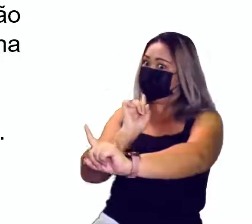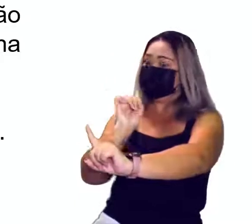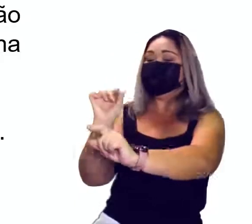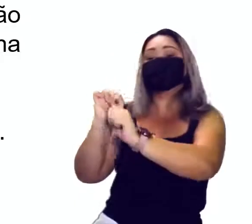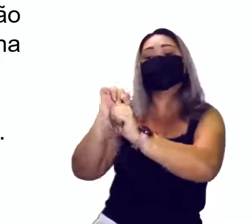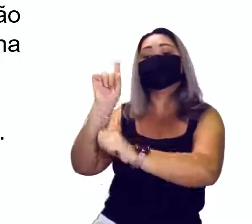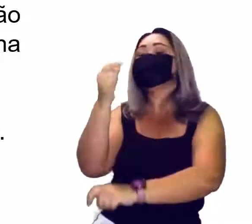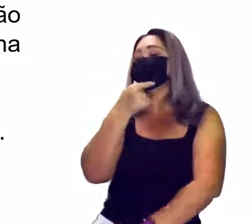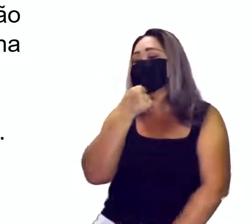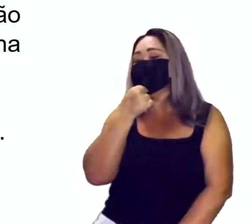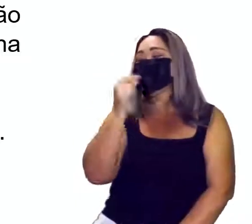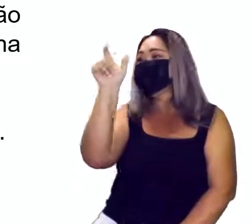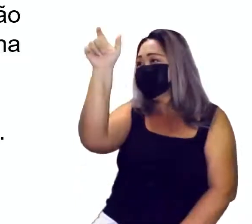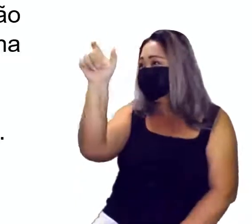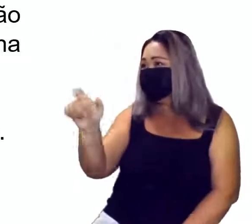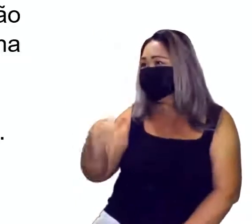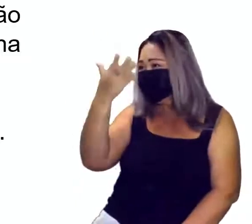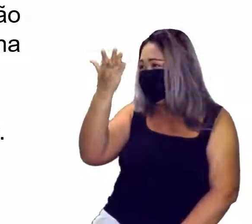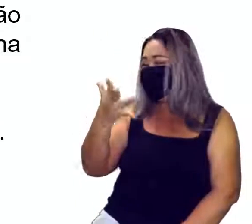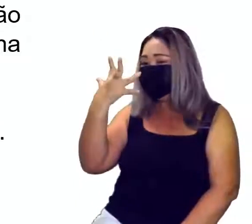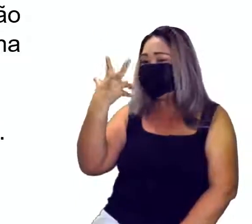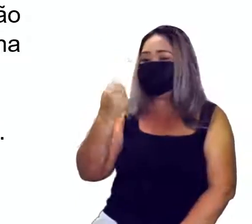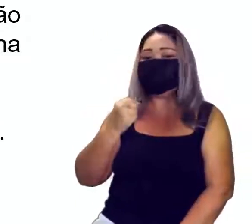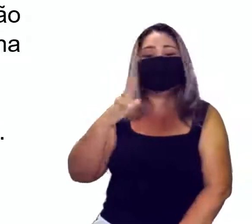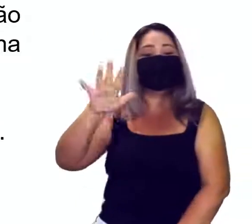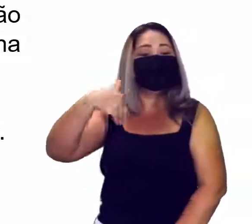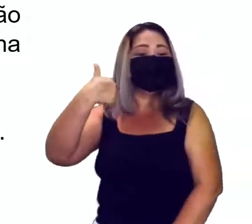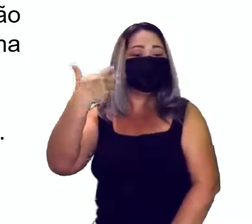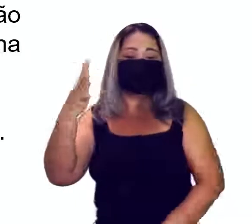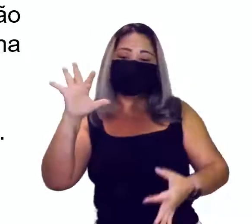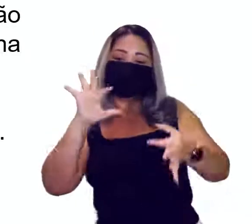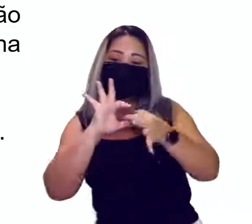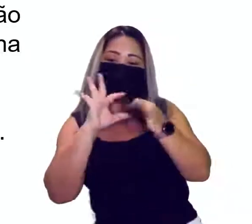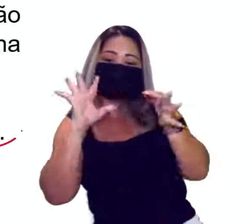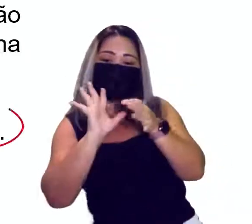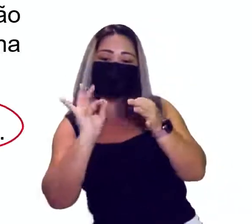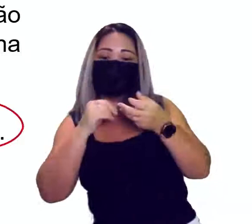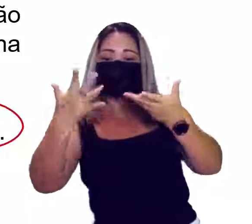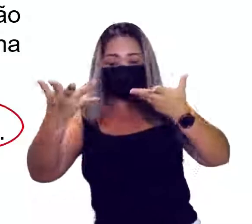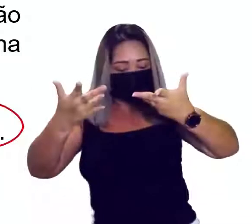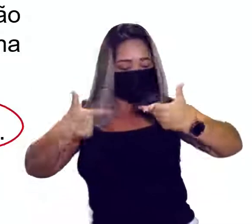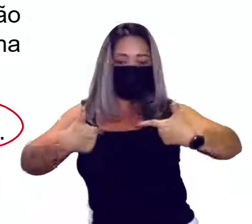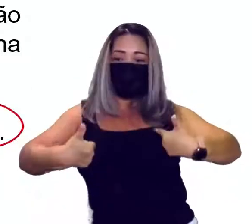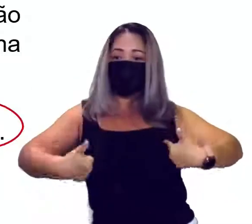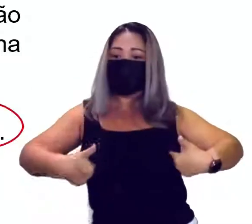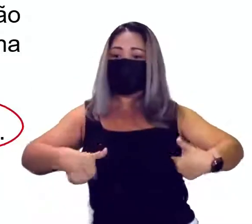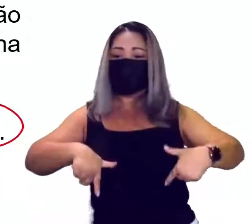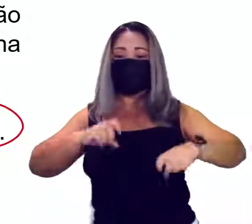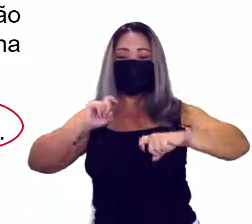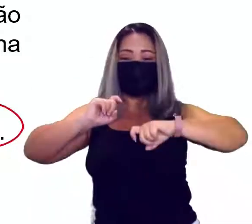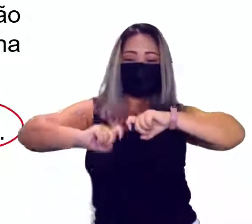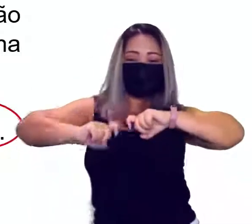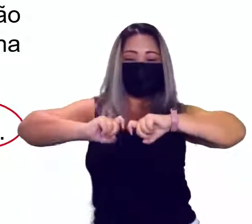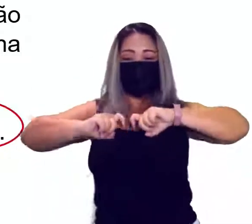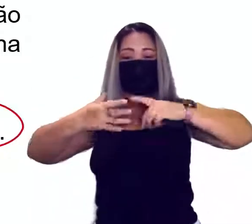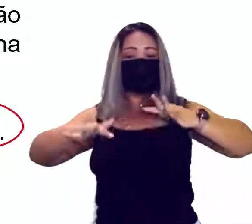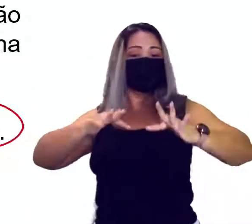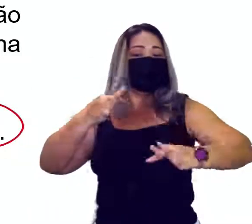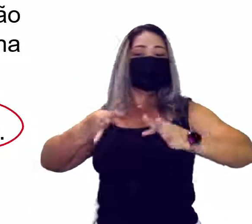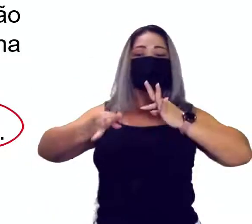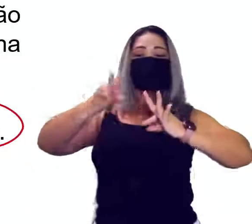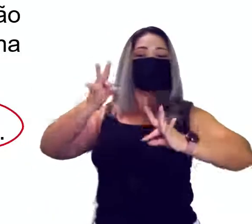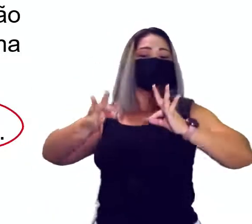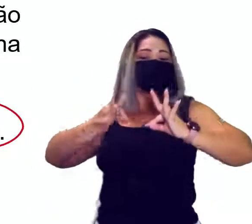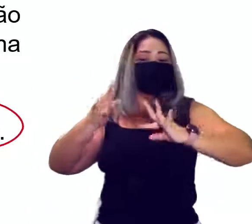buscavam, imagine isso. Ela foi cultuada e associada aos prazeres carnais, né? Os prazeres eróticos, no